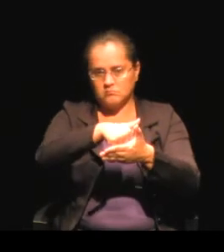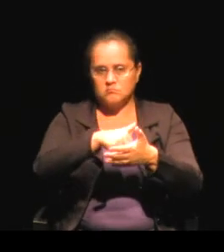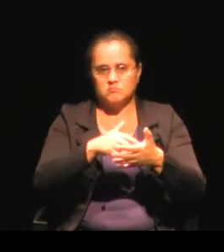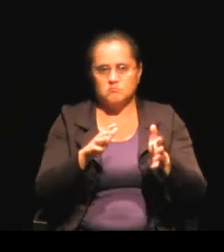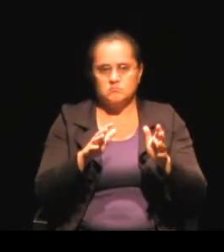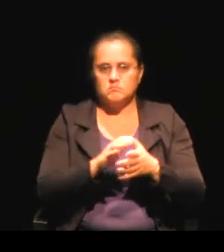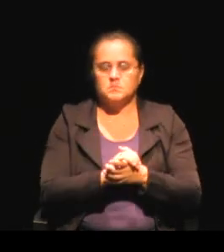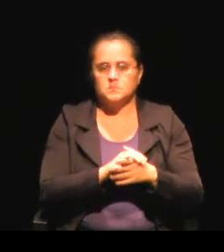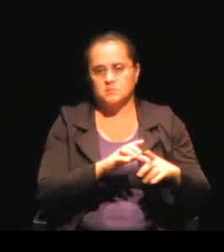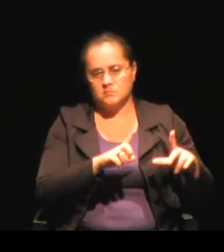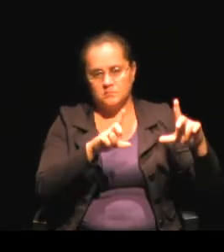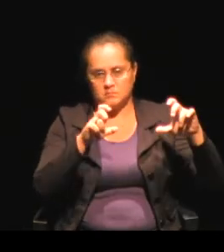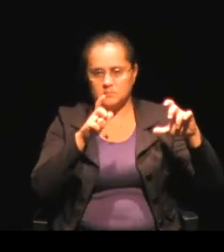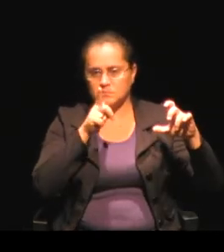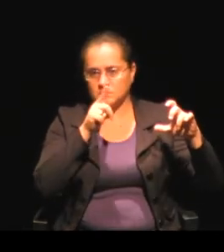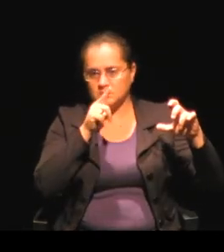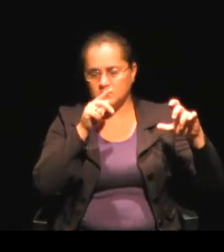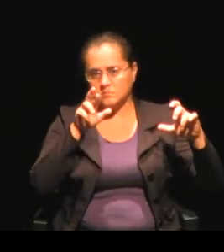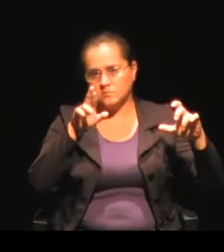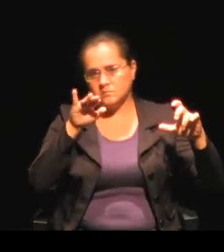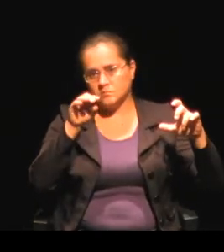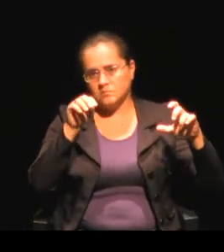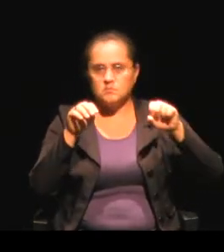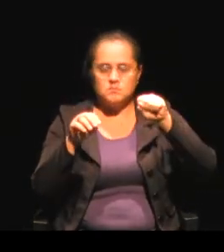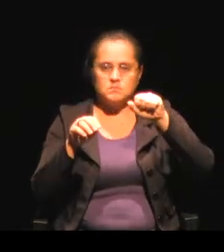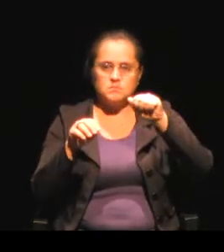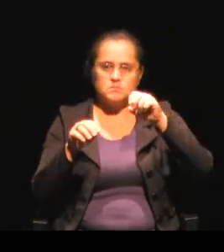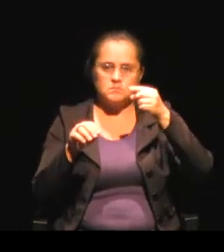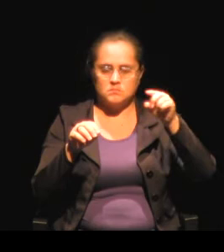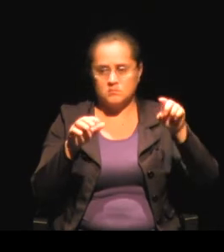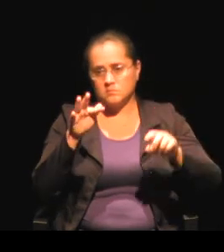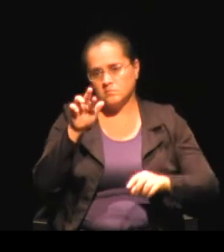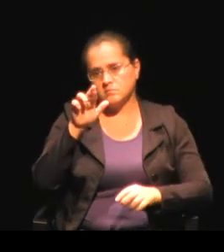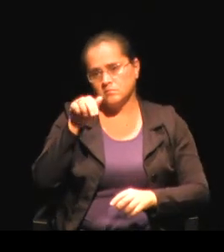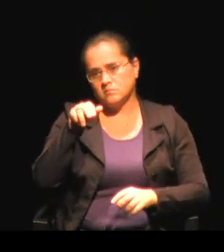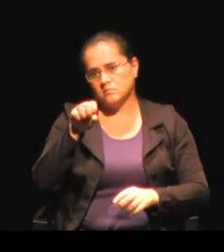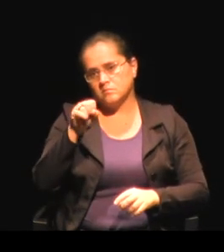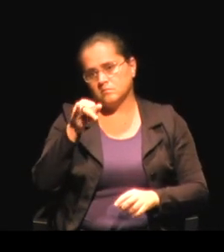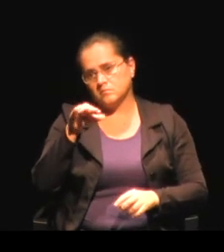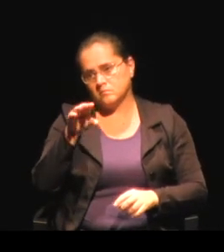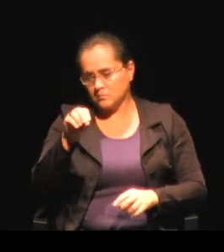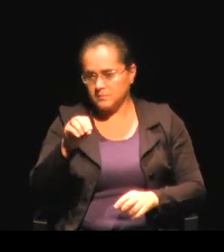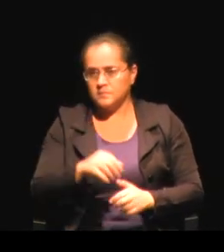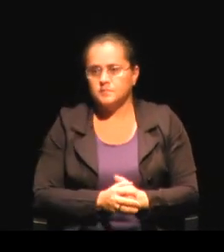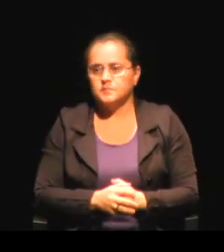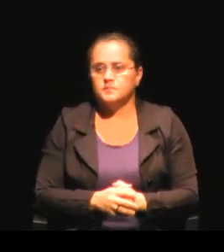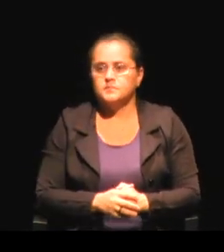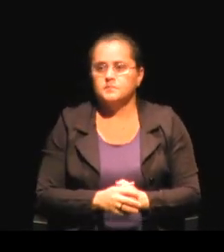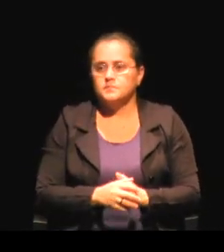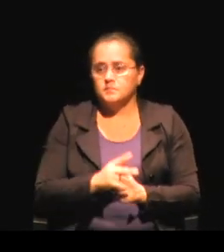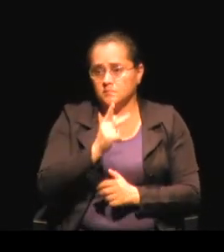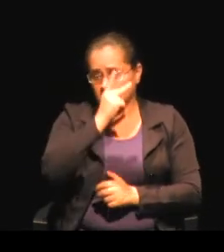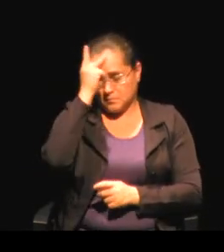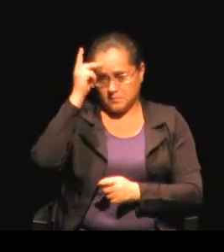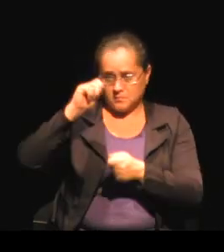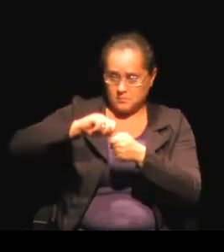Bom, isso é lá dentro, acho que não importa muito falar. Aqui o nosso Rio São Francisco iluminado, ainda sem nada lá dentro. Aqui já a museografia, são as roupas do